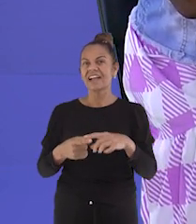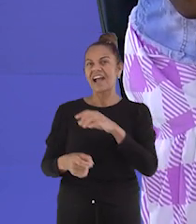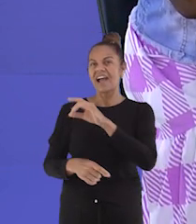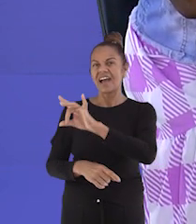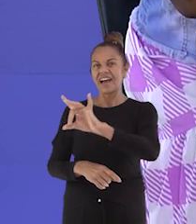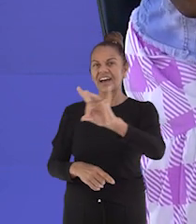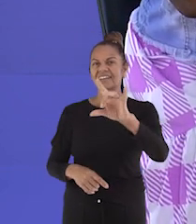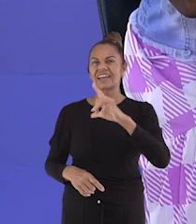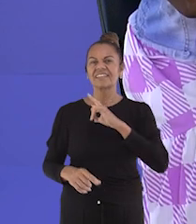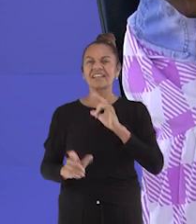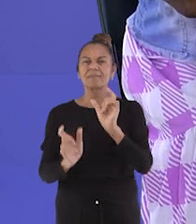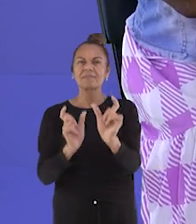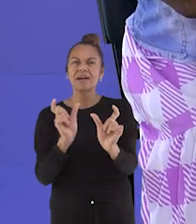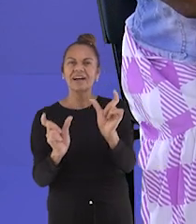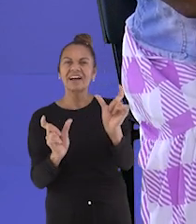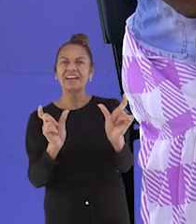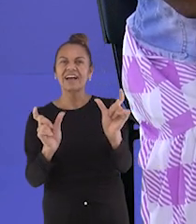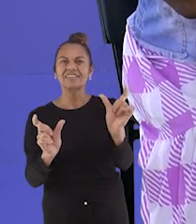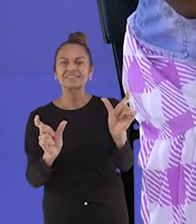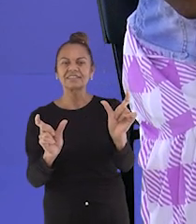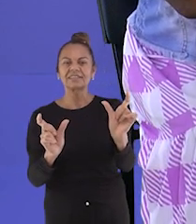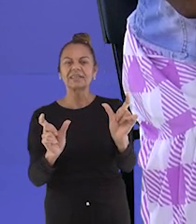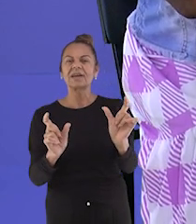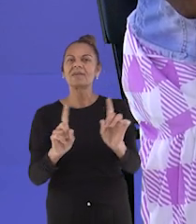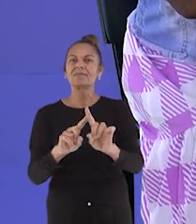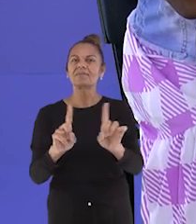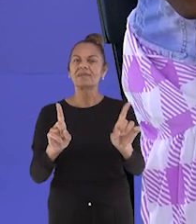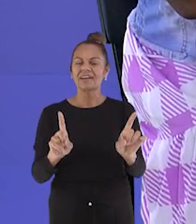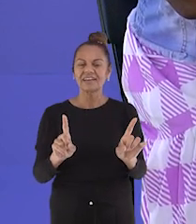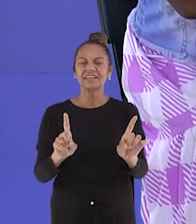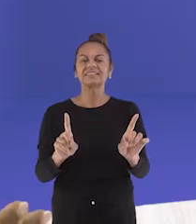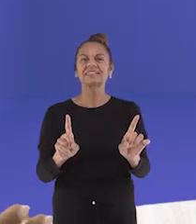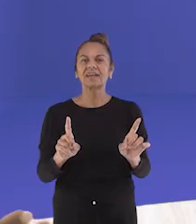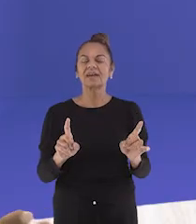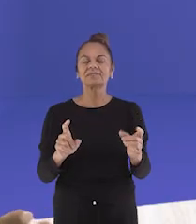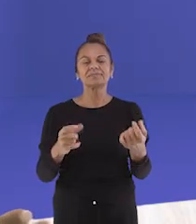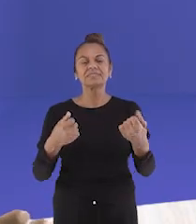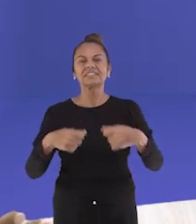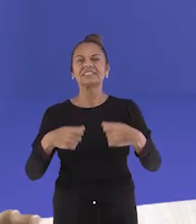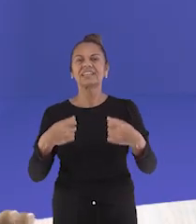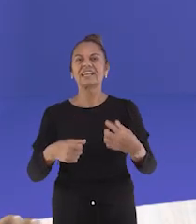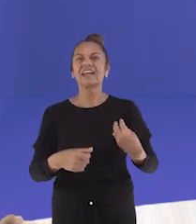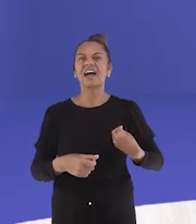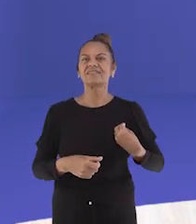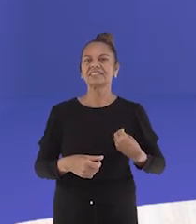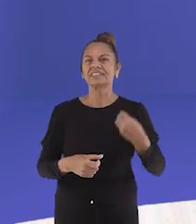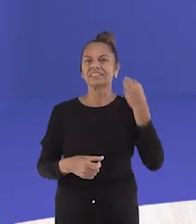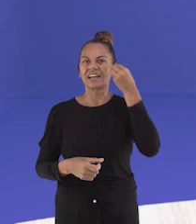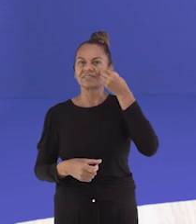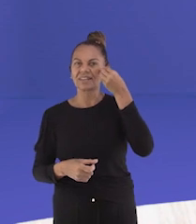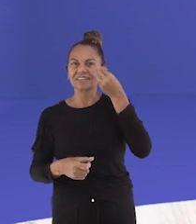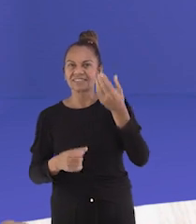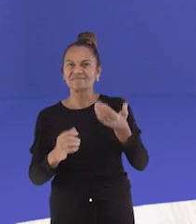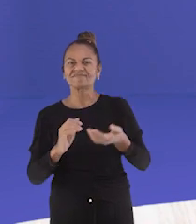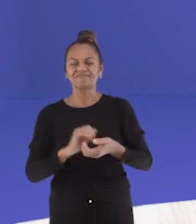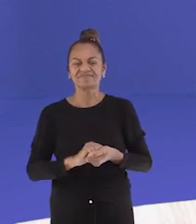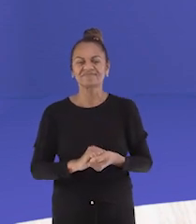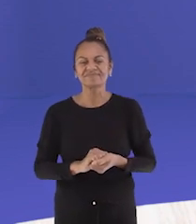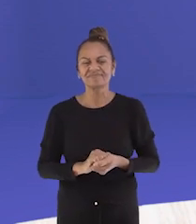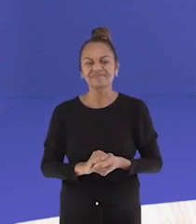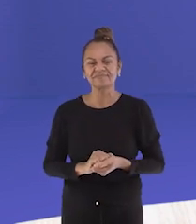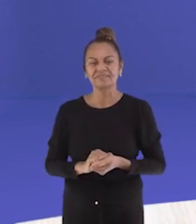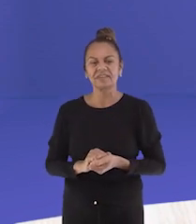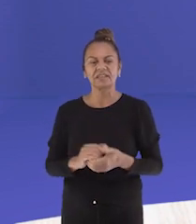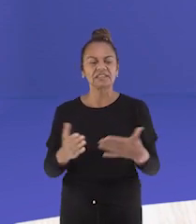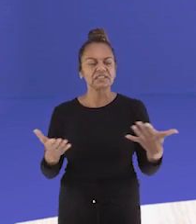palavras para dizer, mas eles não tinham conhecimento das letras, como te falei. E nesse período que você trabalhou com